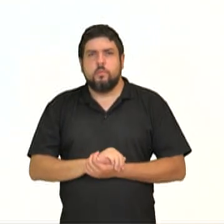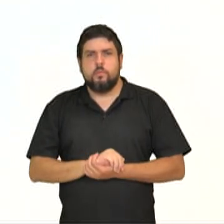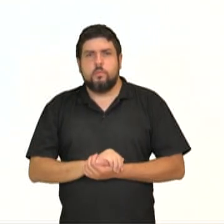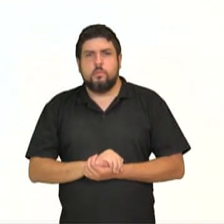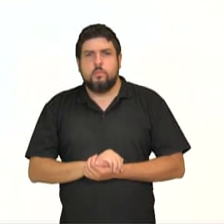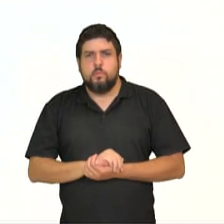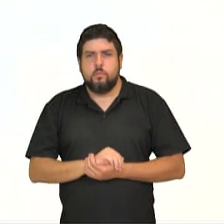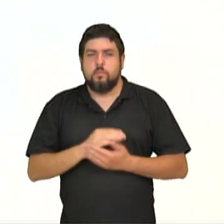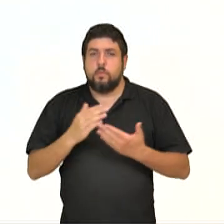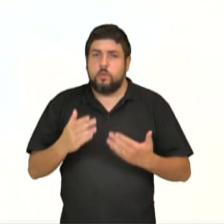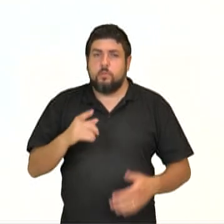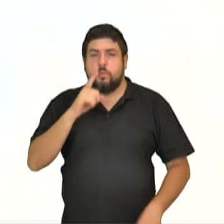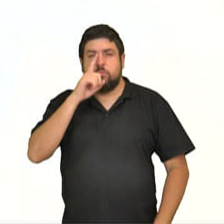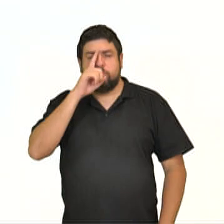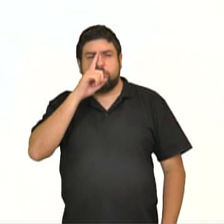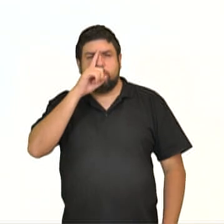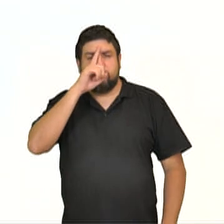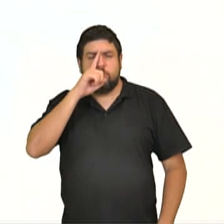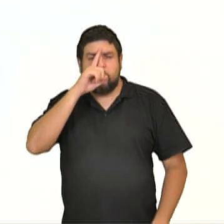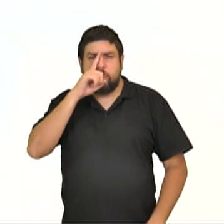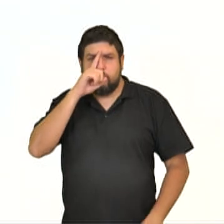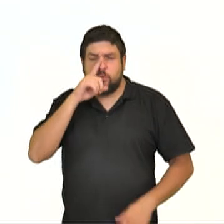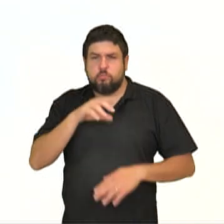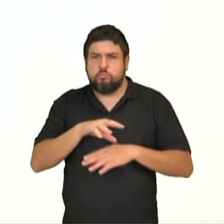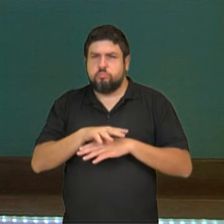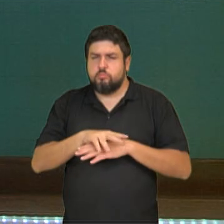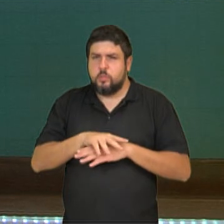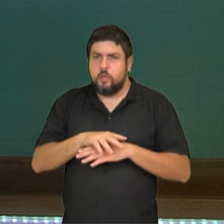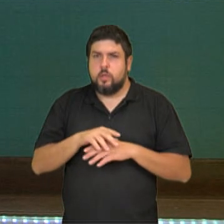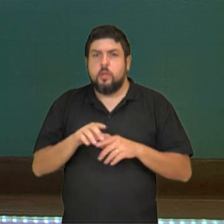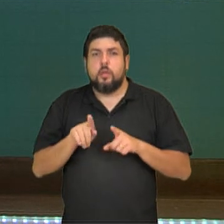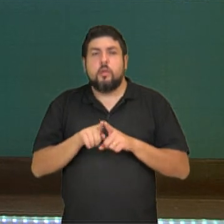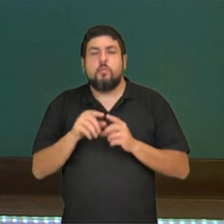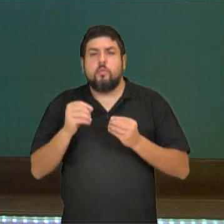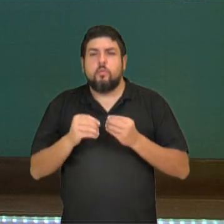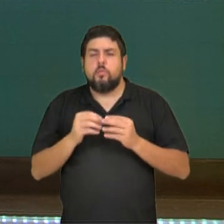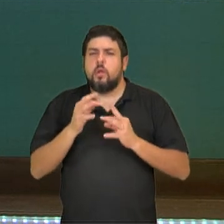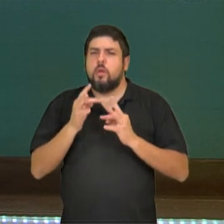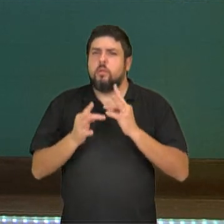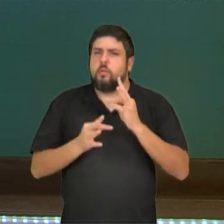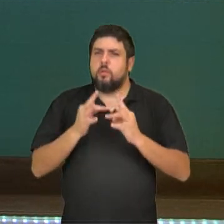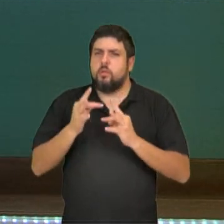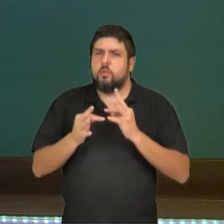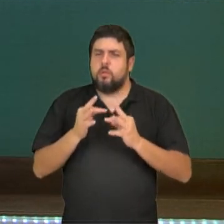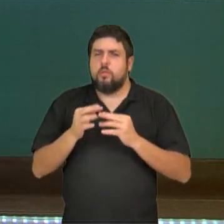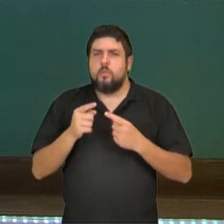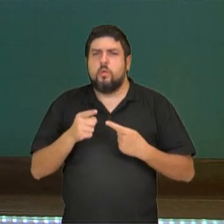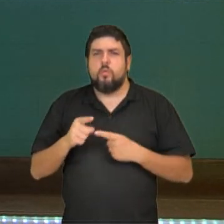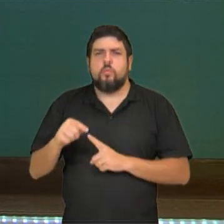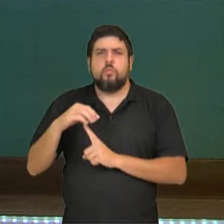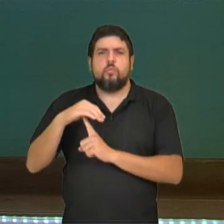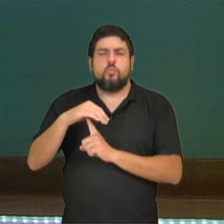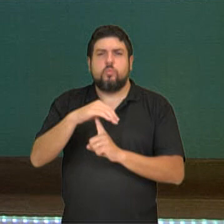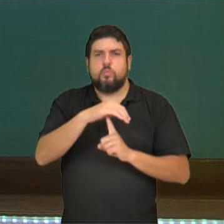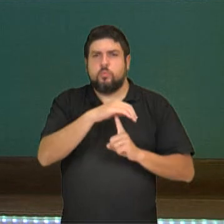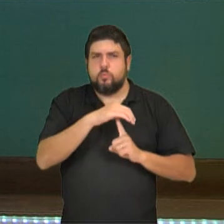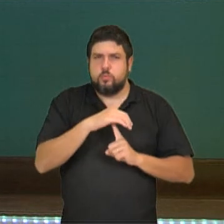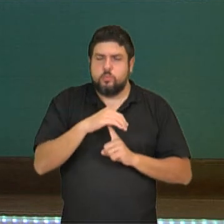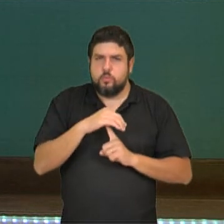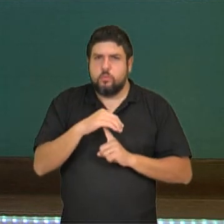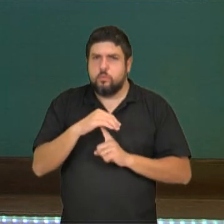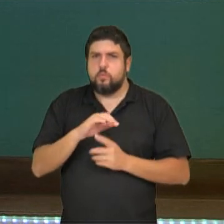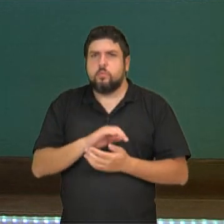bastante perigosa. Tem tratamento e ele é feito com antifúngicos potentes, ou seja, para matar, né,